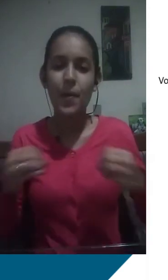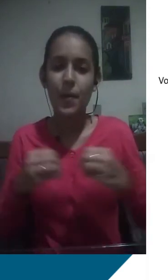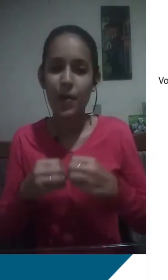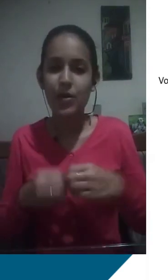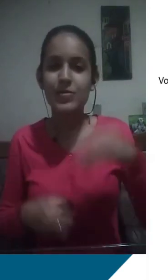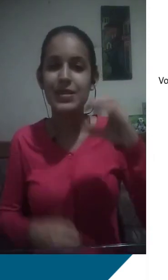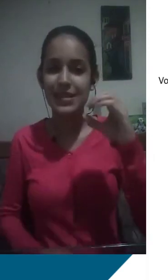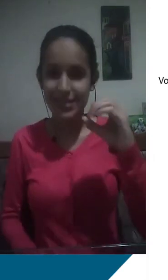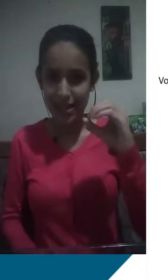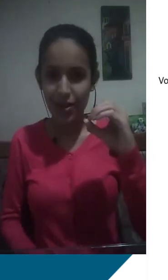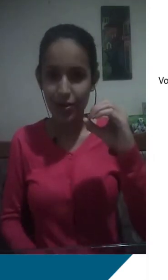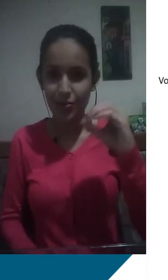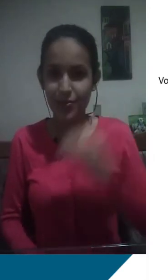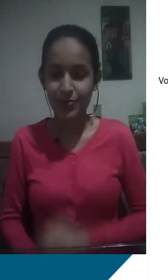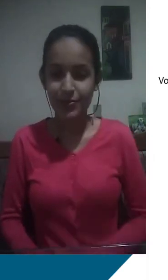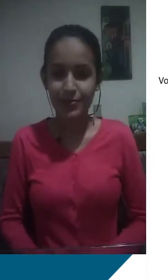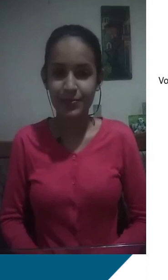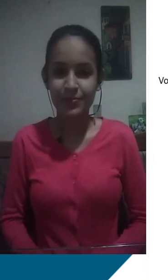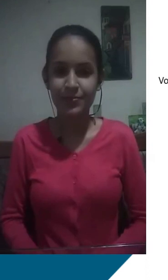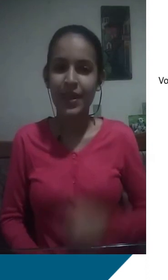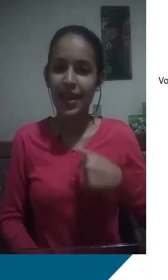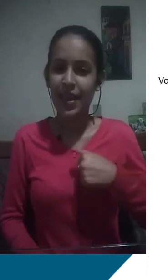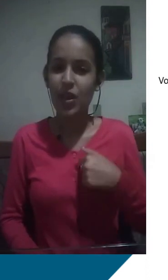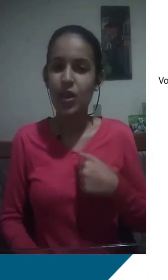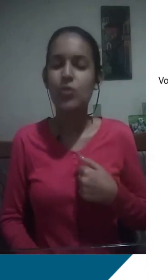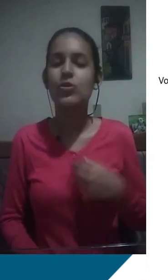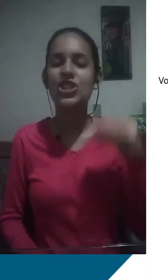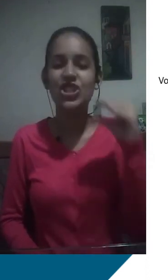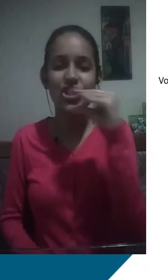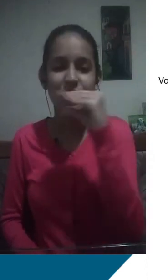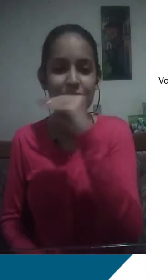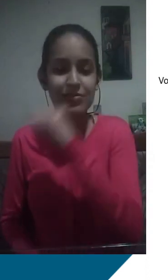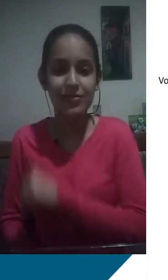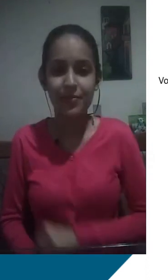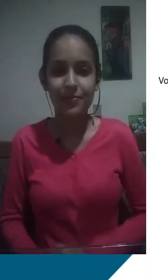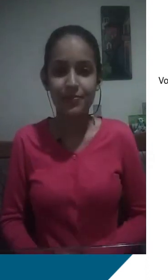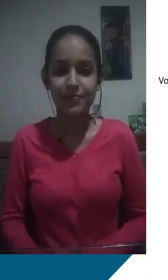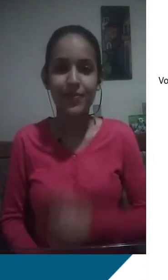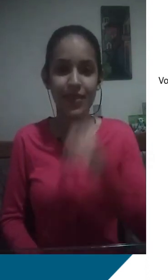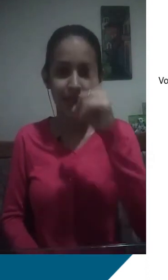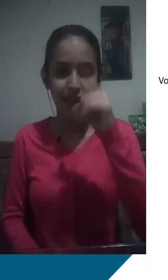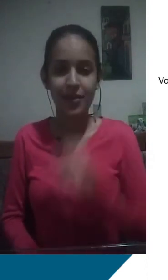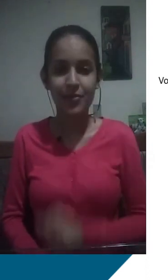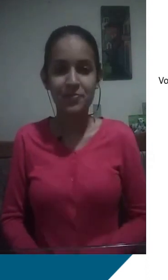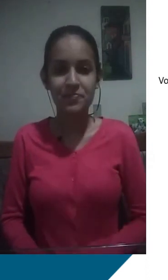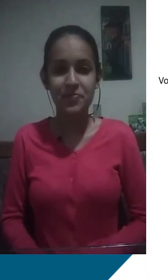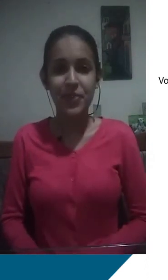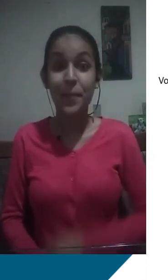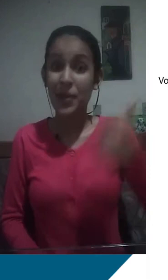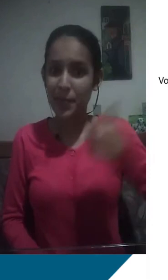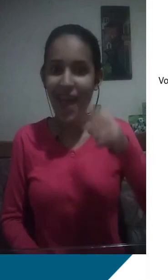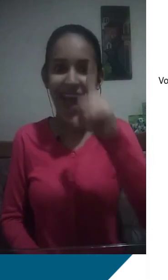vai diminuir de volume. É isso mesmo. Ela está ali em 0 graus Celsius, por